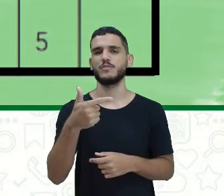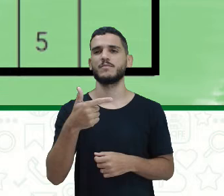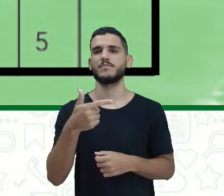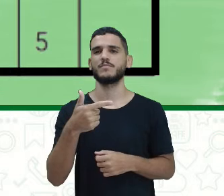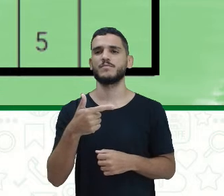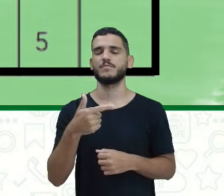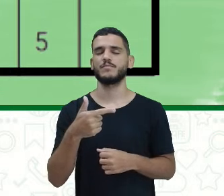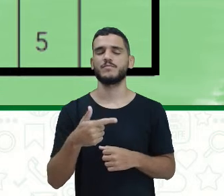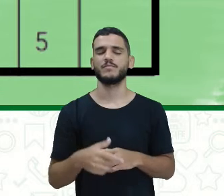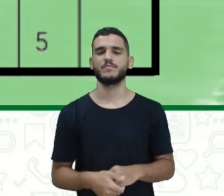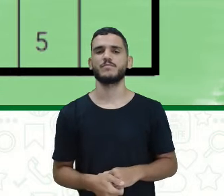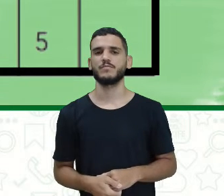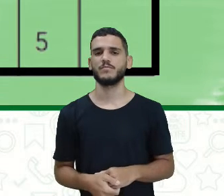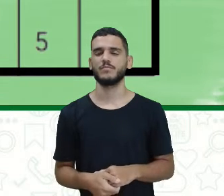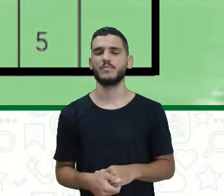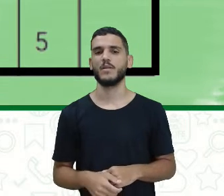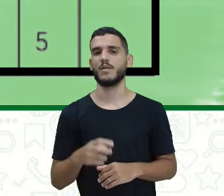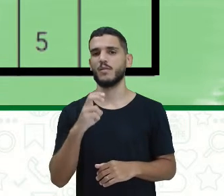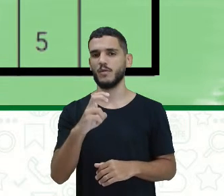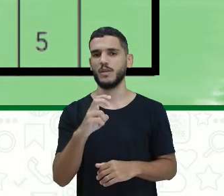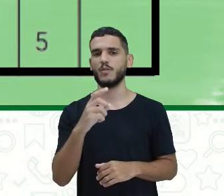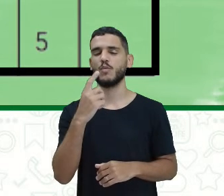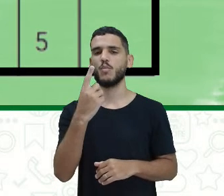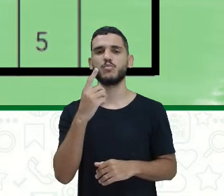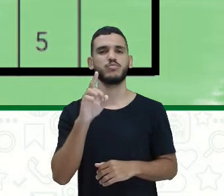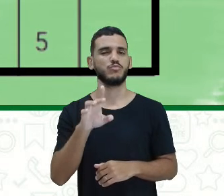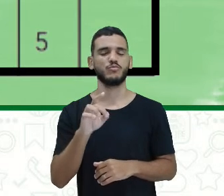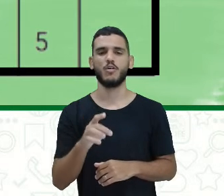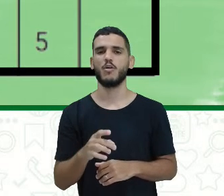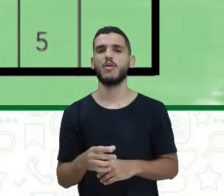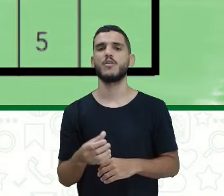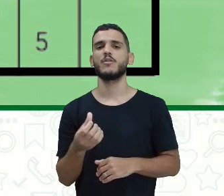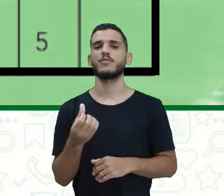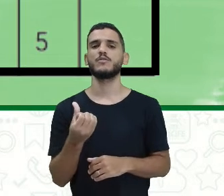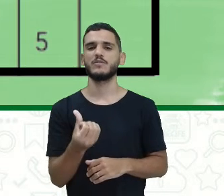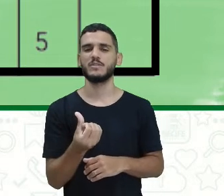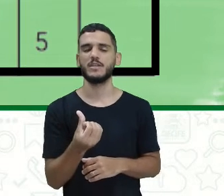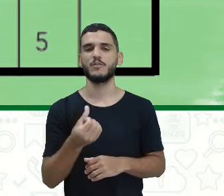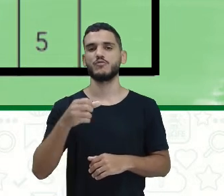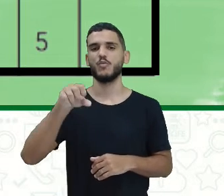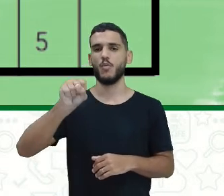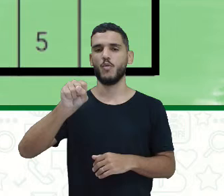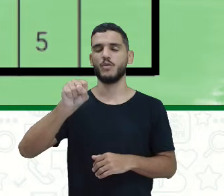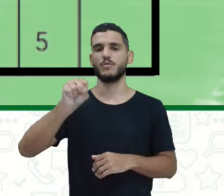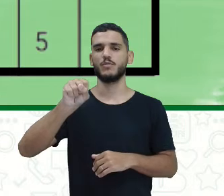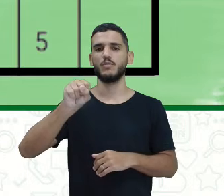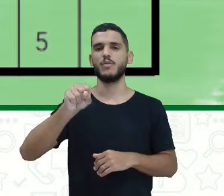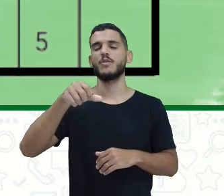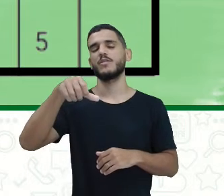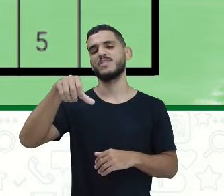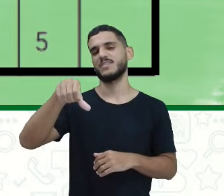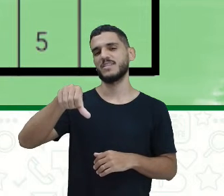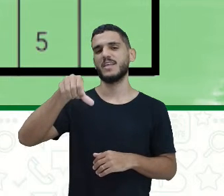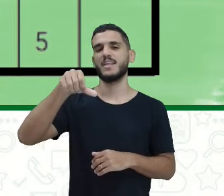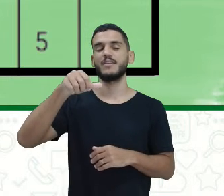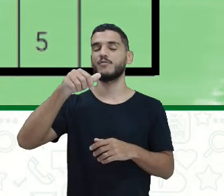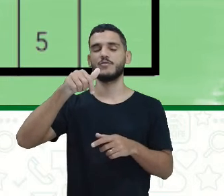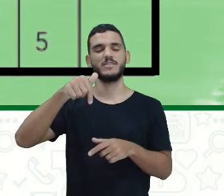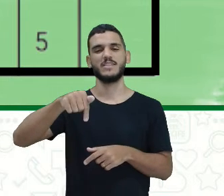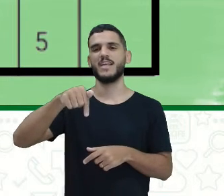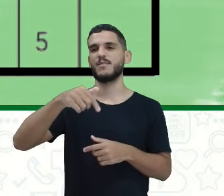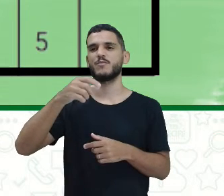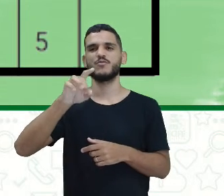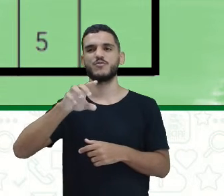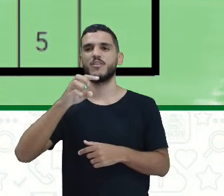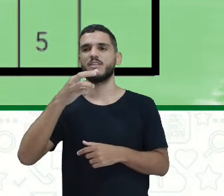certo? E no quinto foi 1, no sexto foi 8 gols, no sétimo foi 3, e